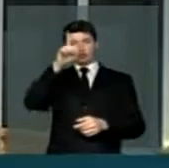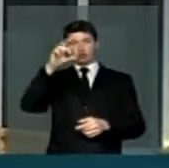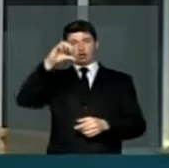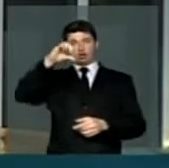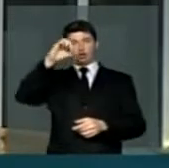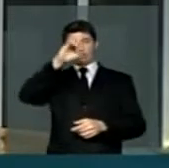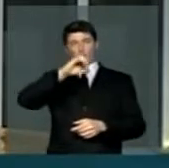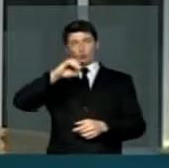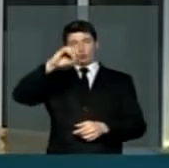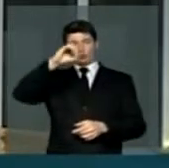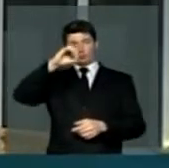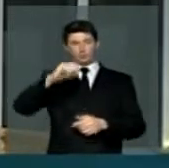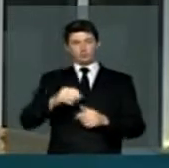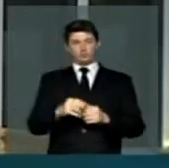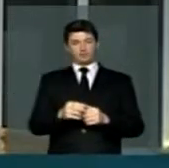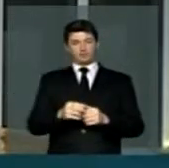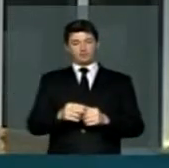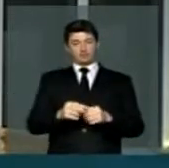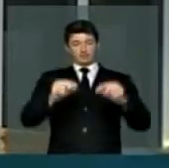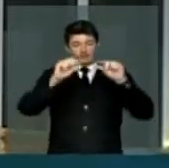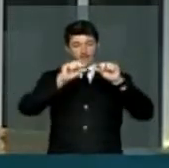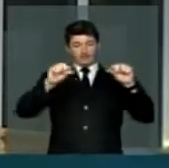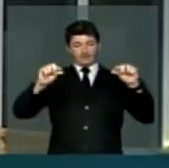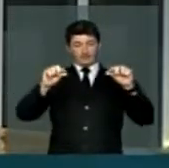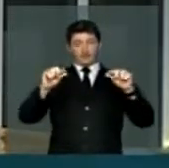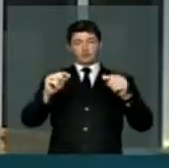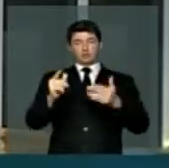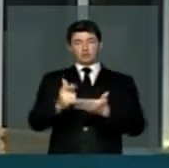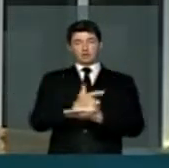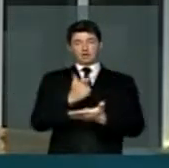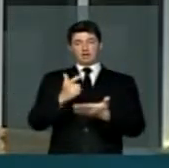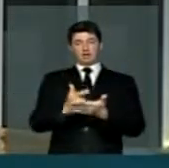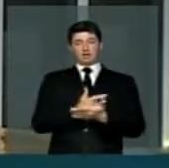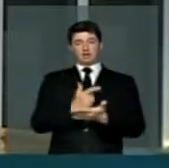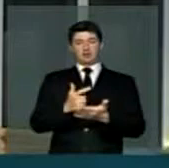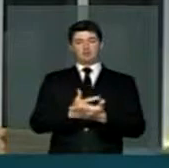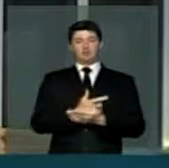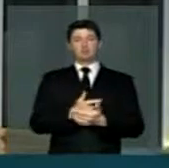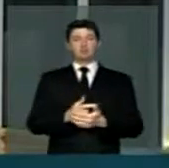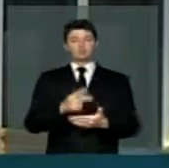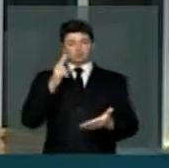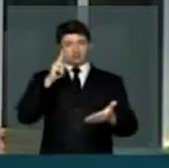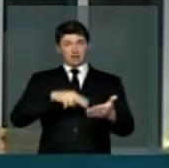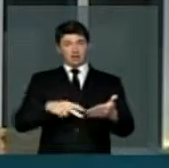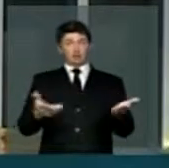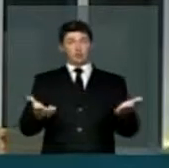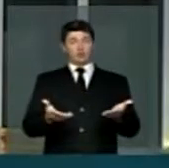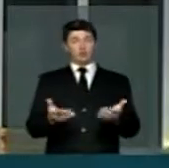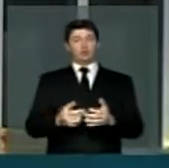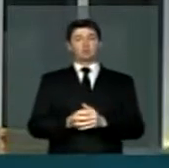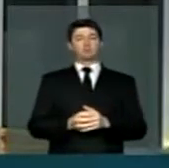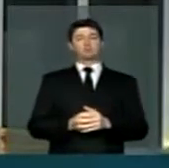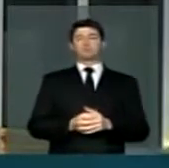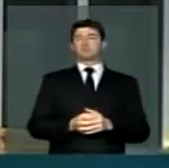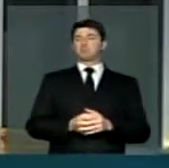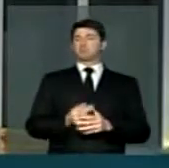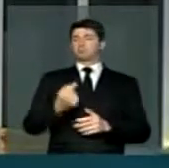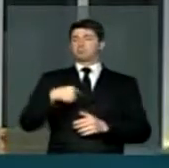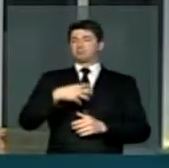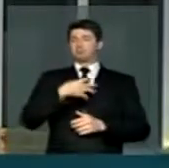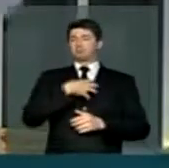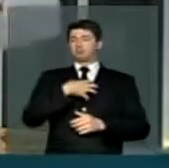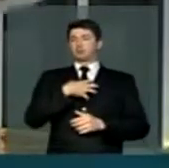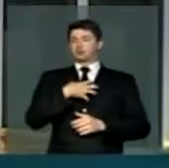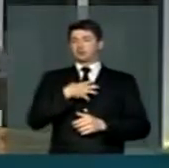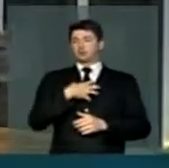confirmada. Uma frase saída do livro que está lendo atualmente e que me levou